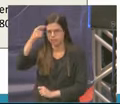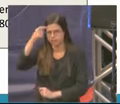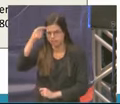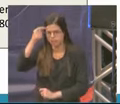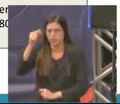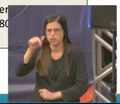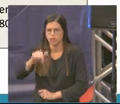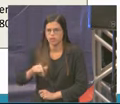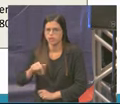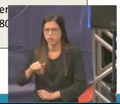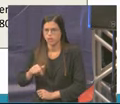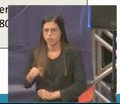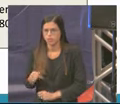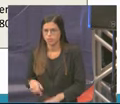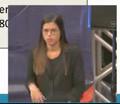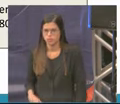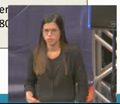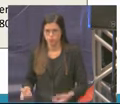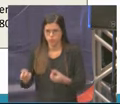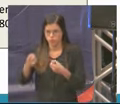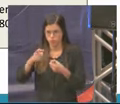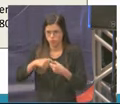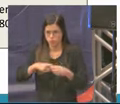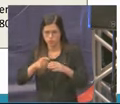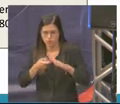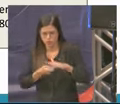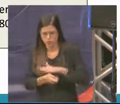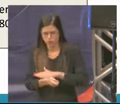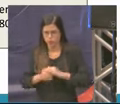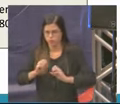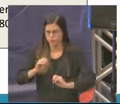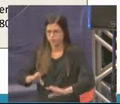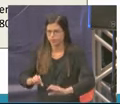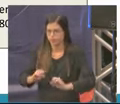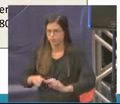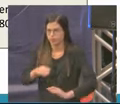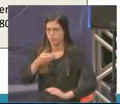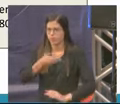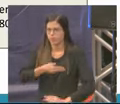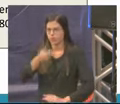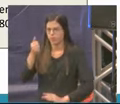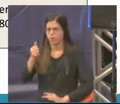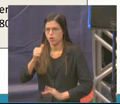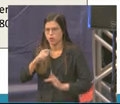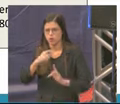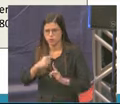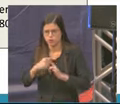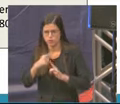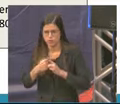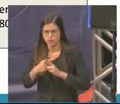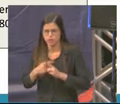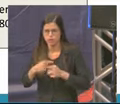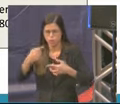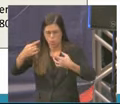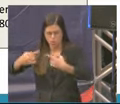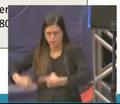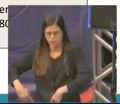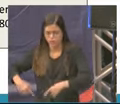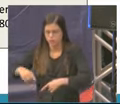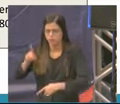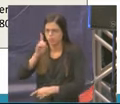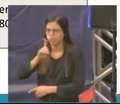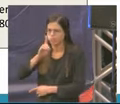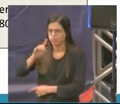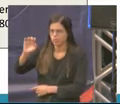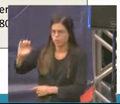produzirem, aumentando o retorno sobre investimento em educação e melhorando a vantagem competitiva que os americanos e europeus têm já de